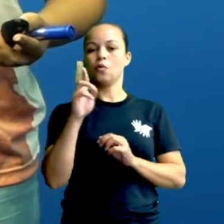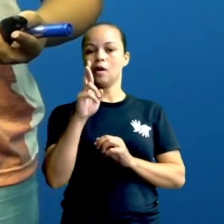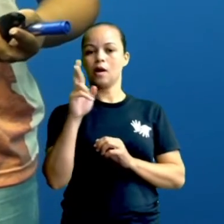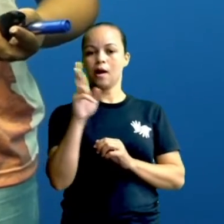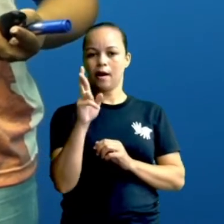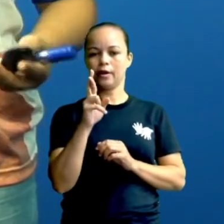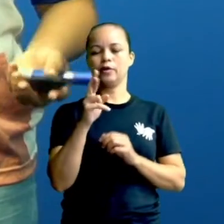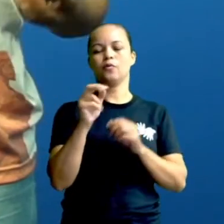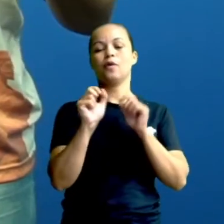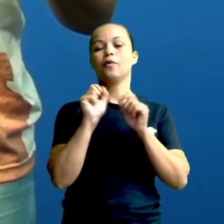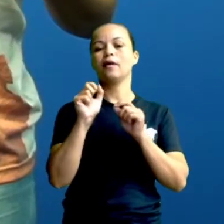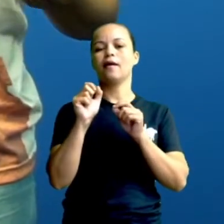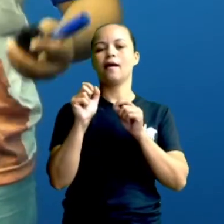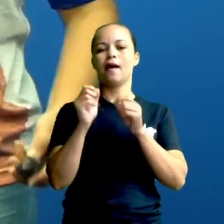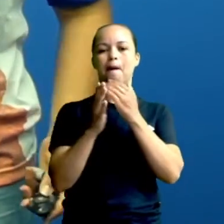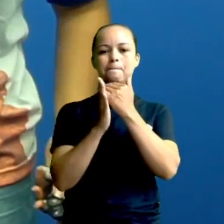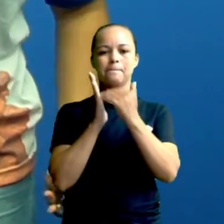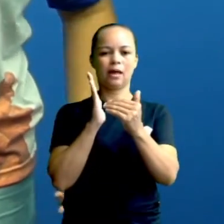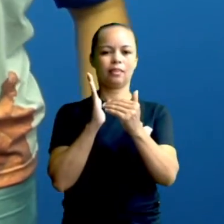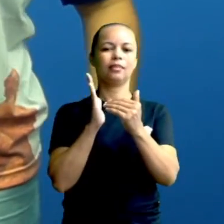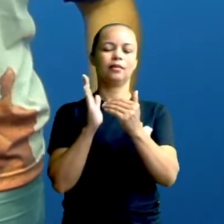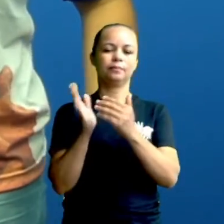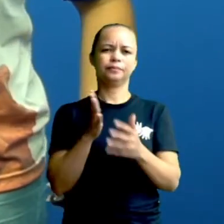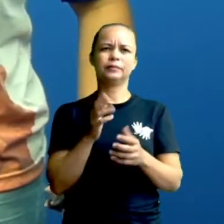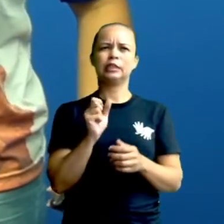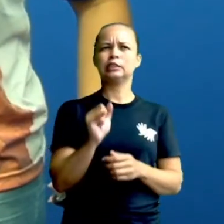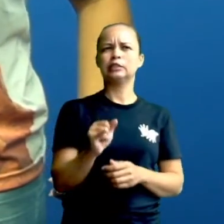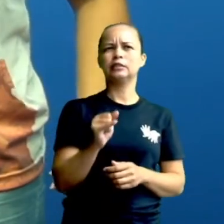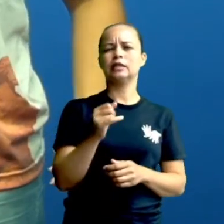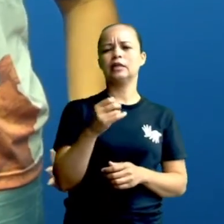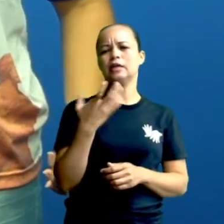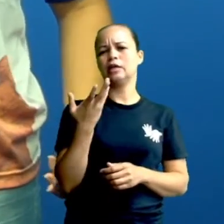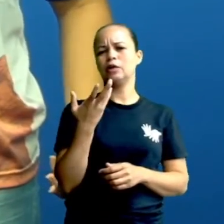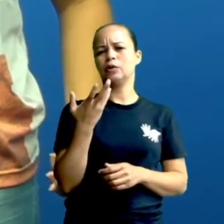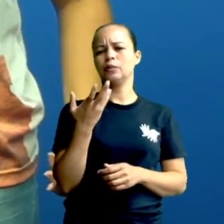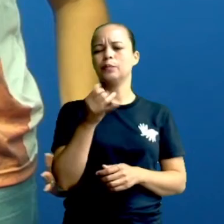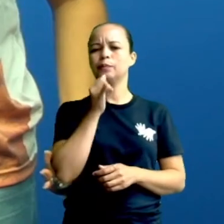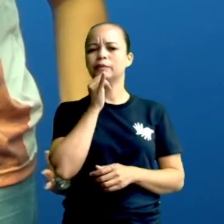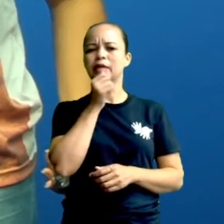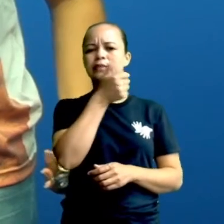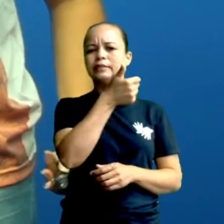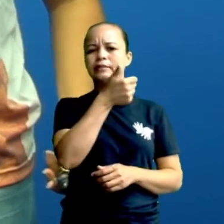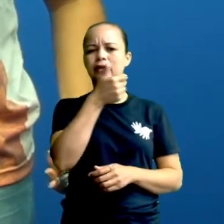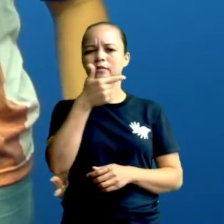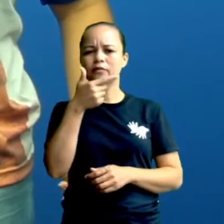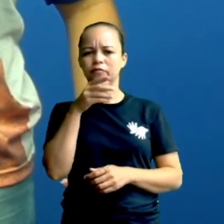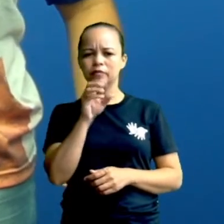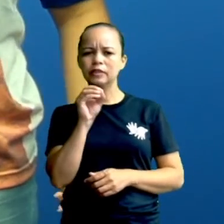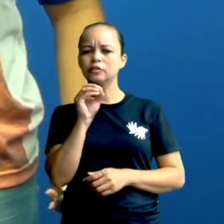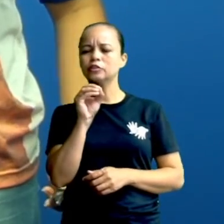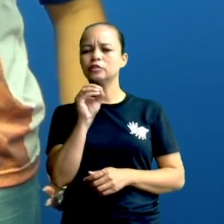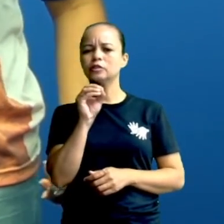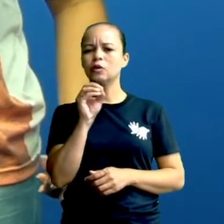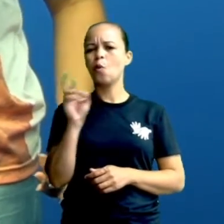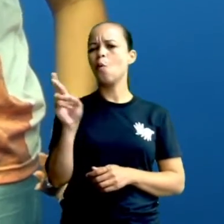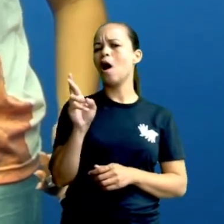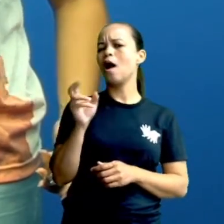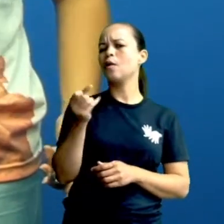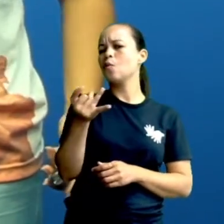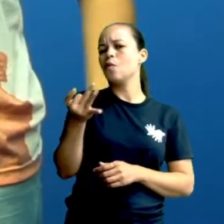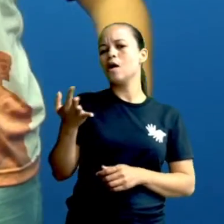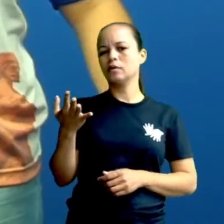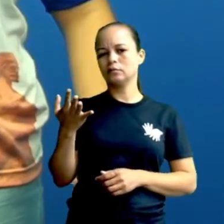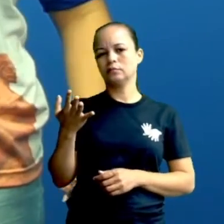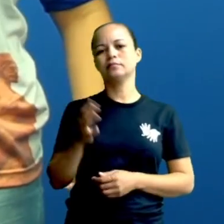metade, tá certo? Então, se o diâmetro é 120, quanto é o raio?